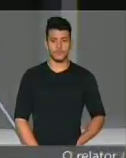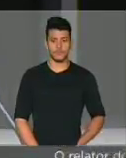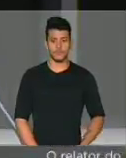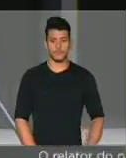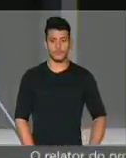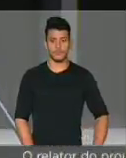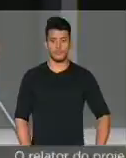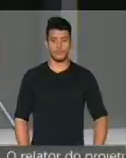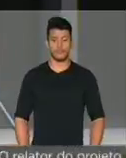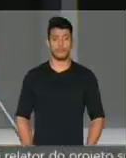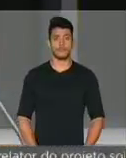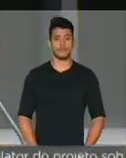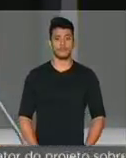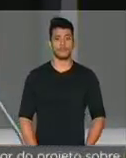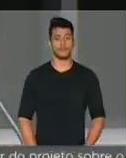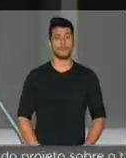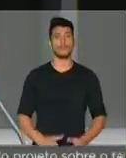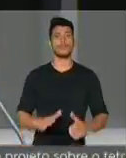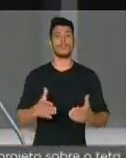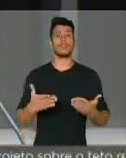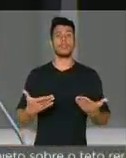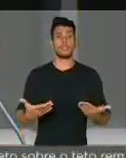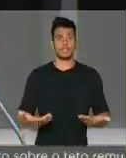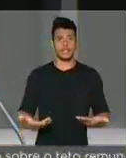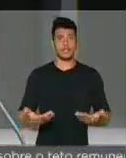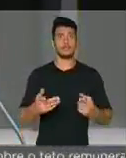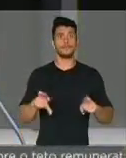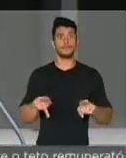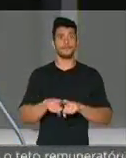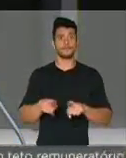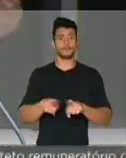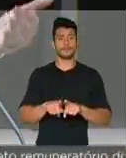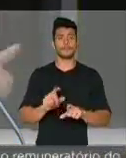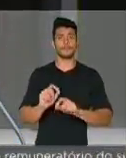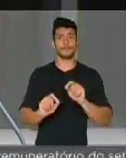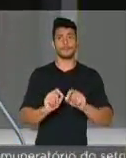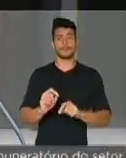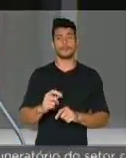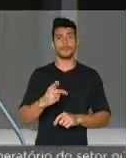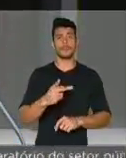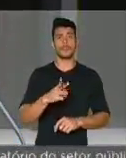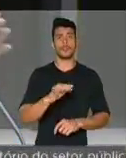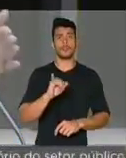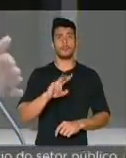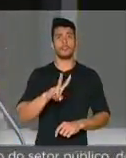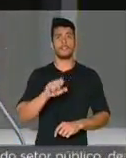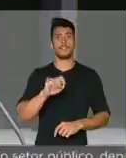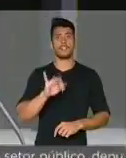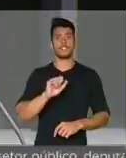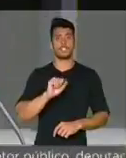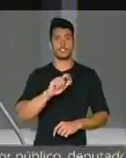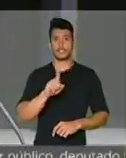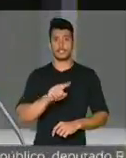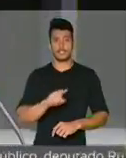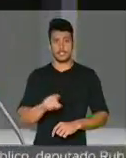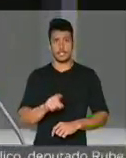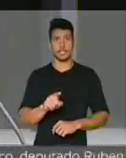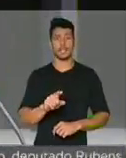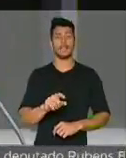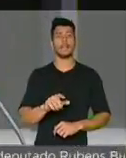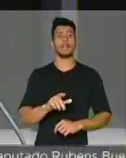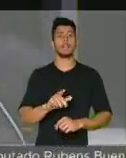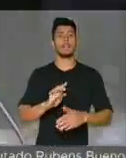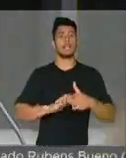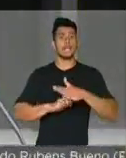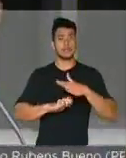Para concluir, deputado. E as privatizações, como da Eletrobras, adiar a votação da reforma